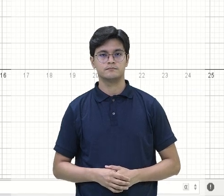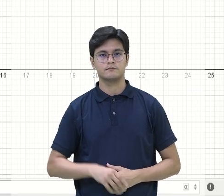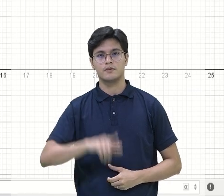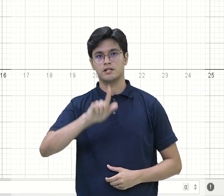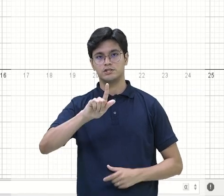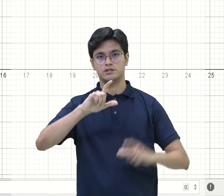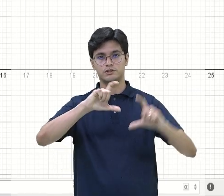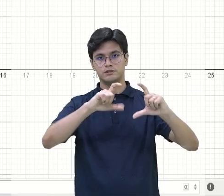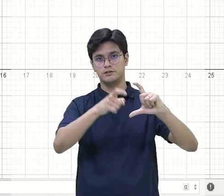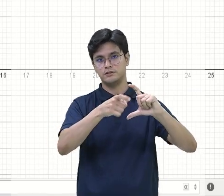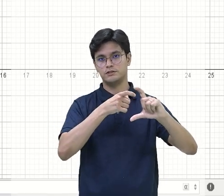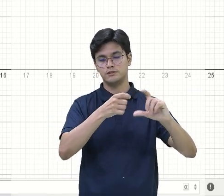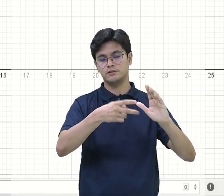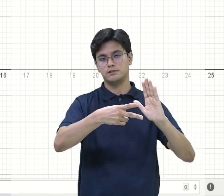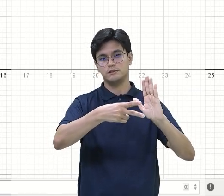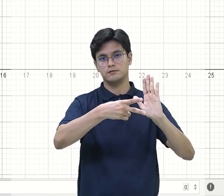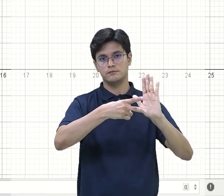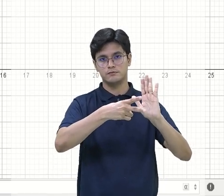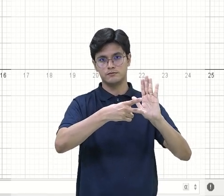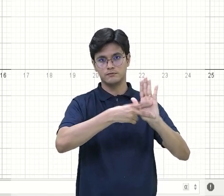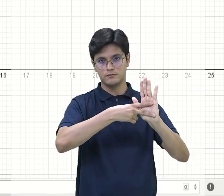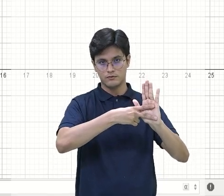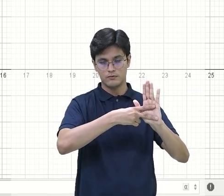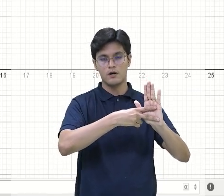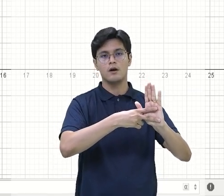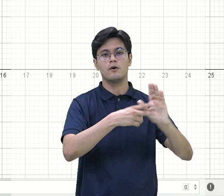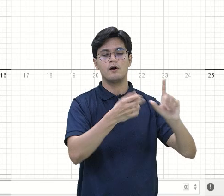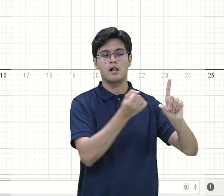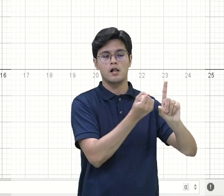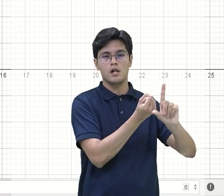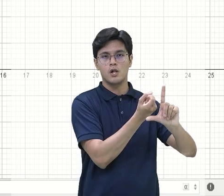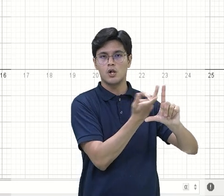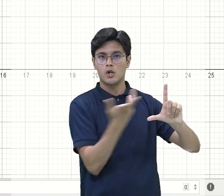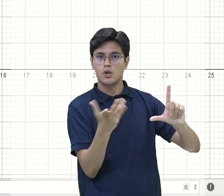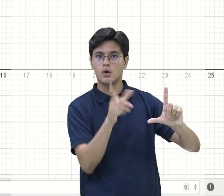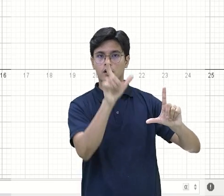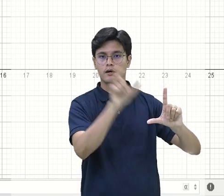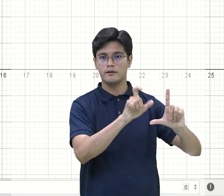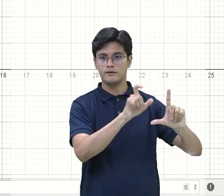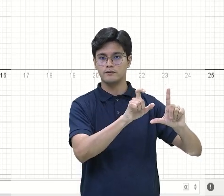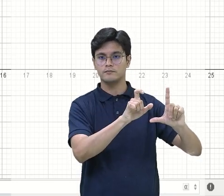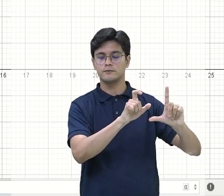igual ao logaritmo